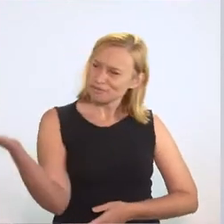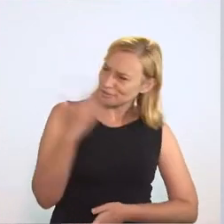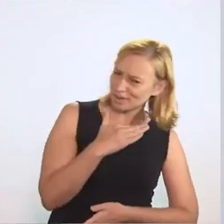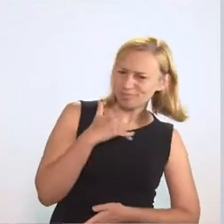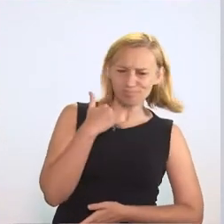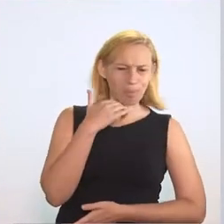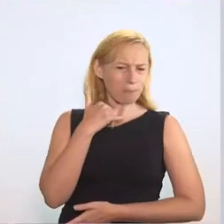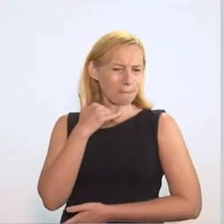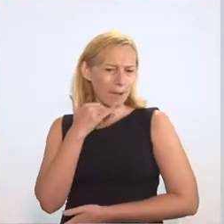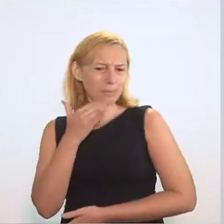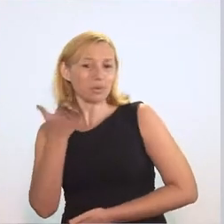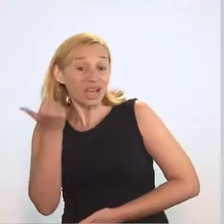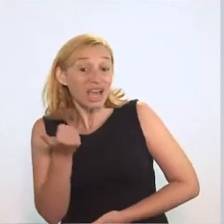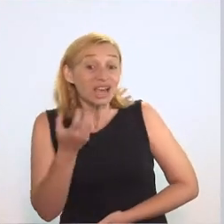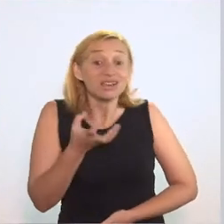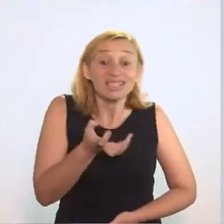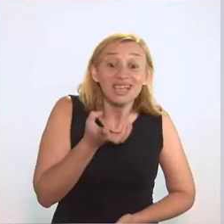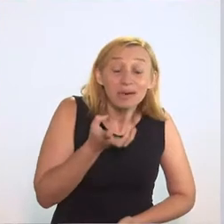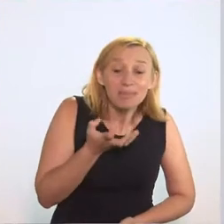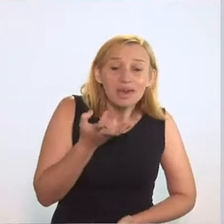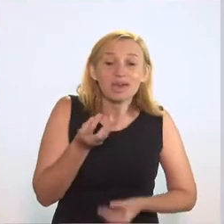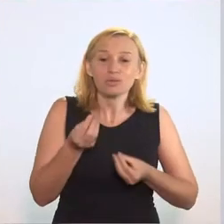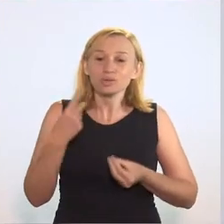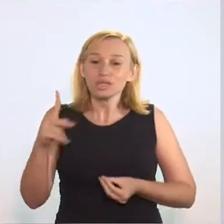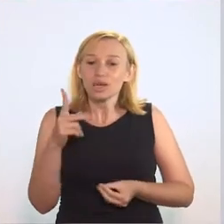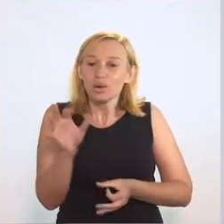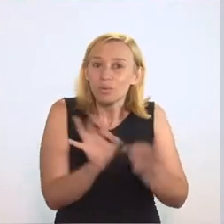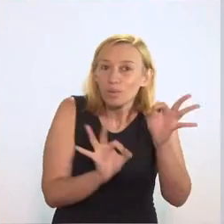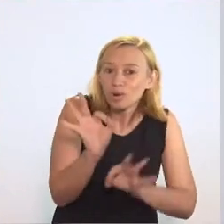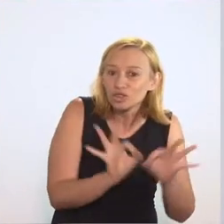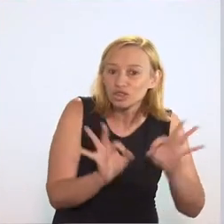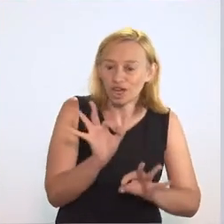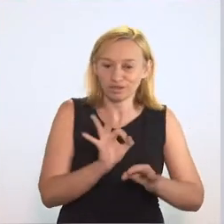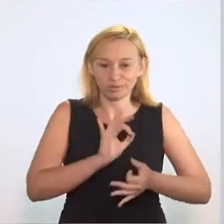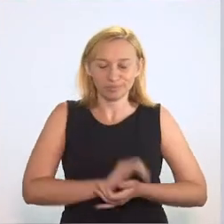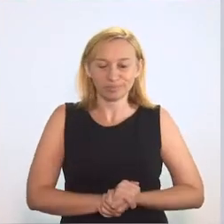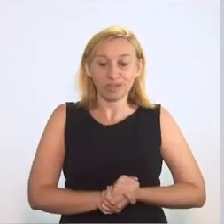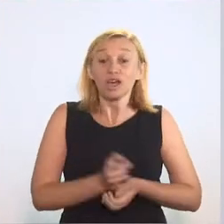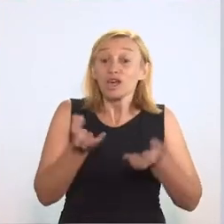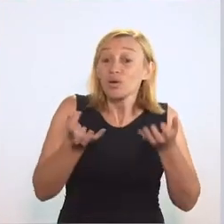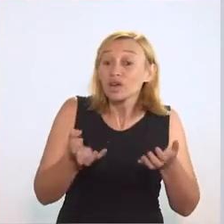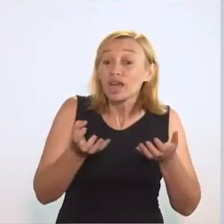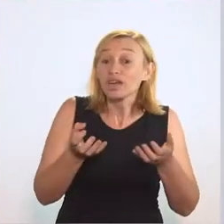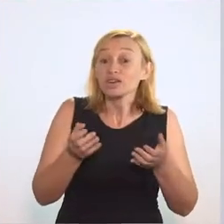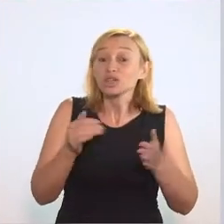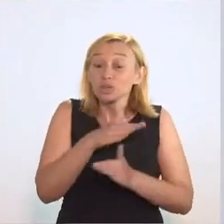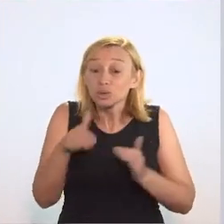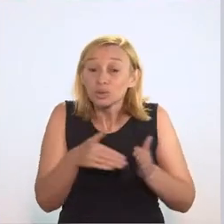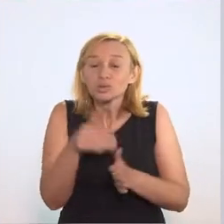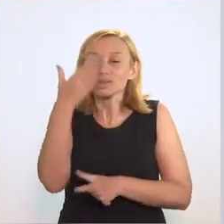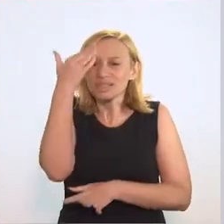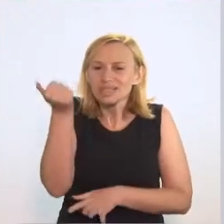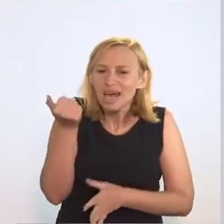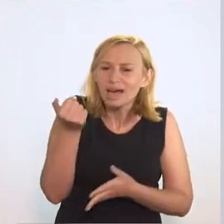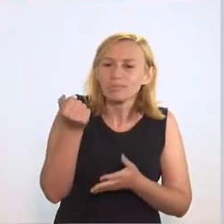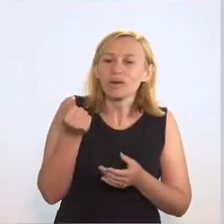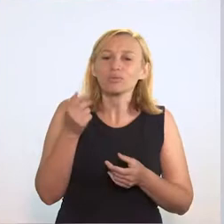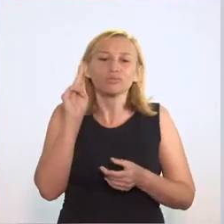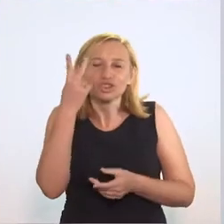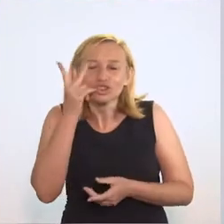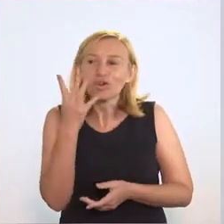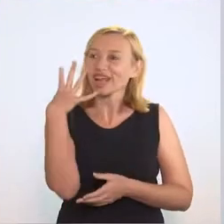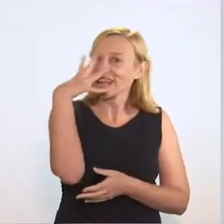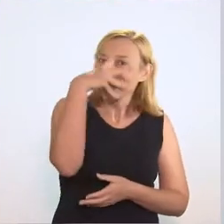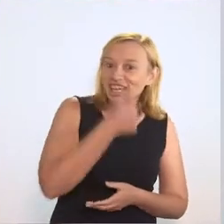para o papo. Quero saber como é que surgiu, quer dizer, eu já sei como surgiu, mas eu quero que o público saiba, porque é uma história